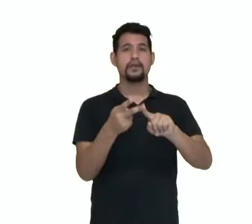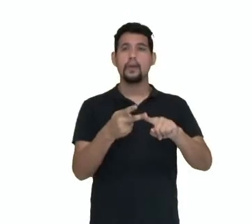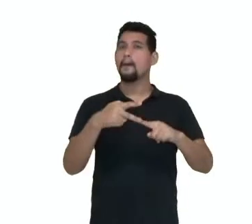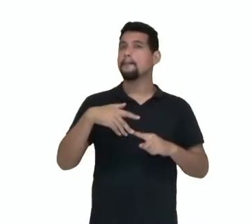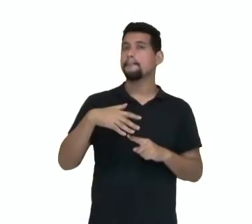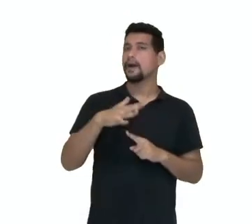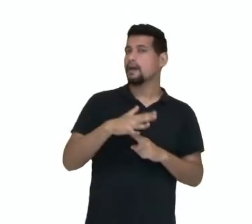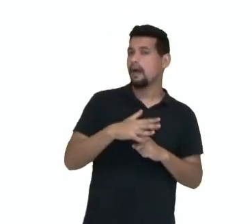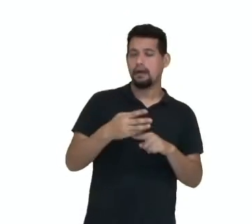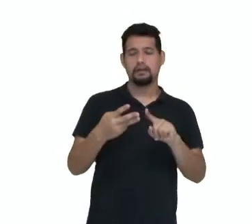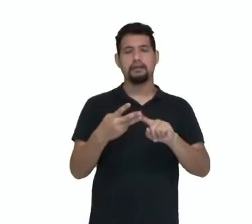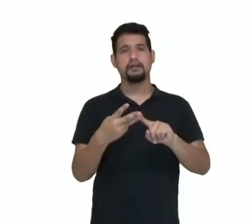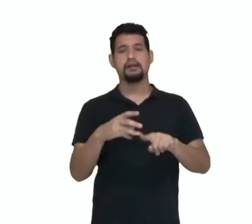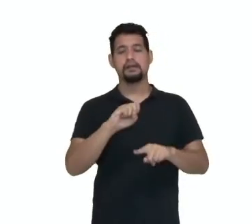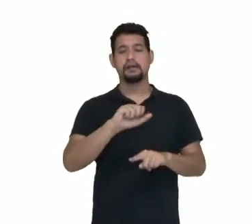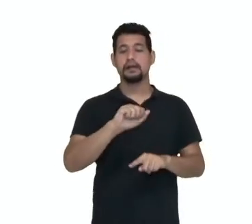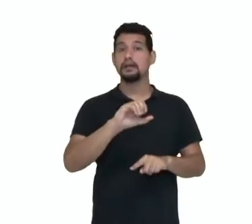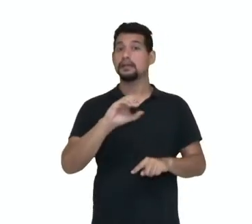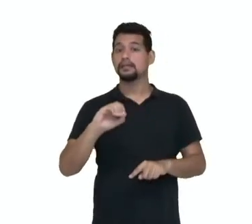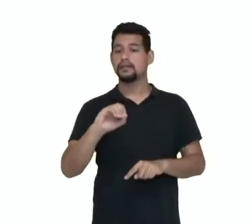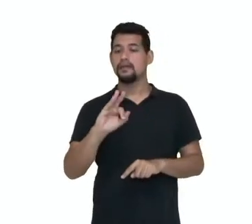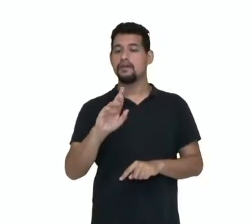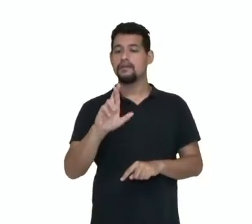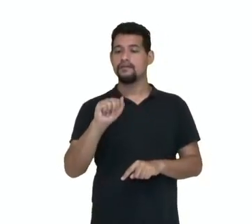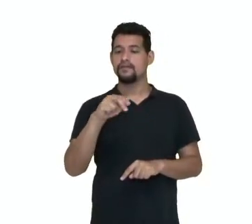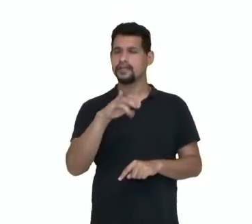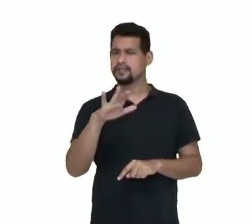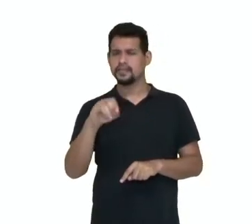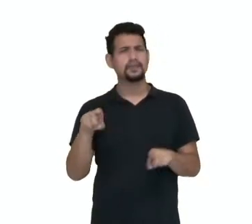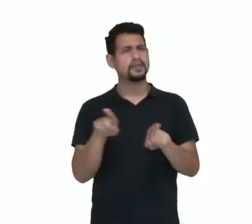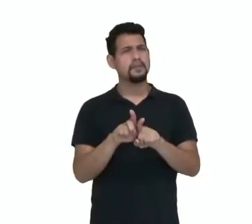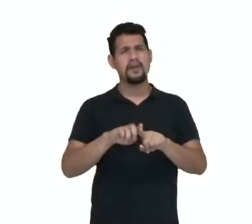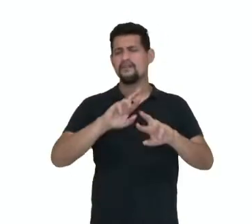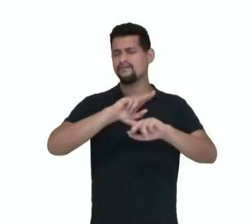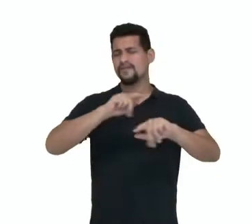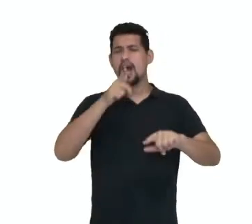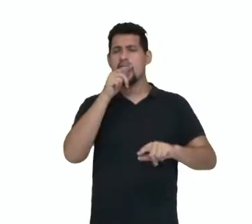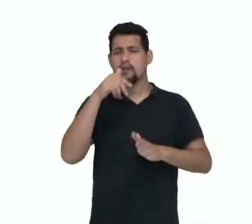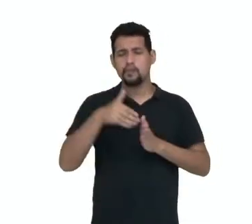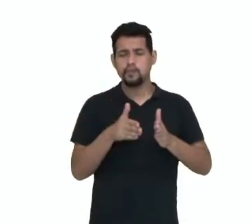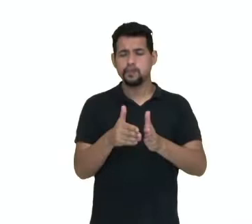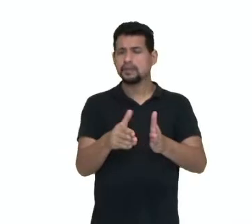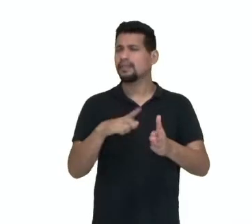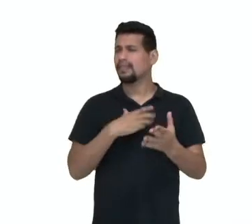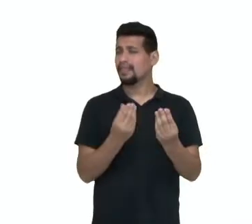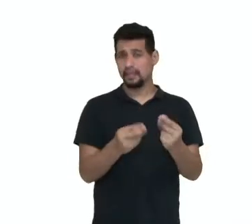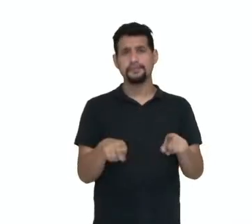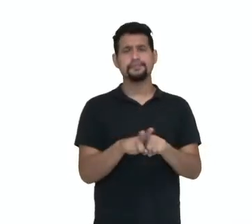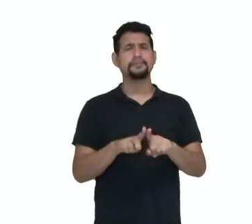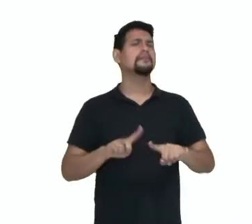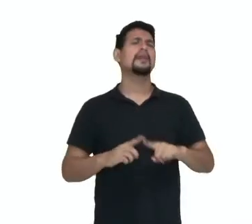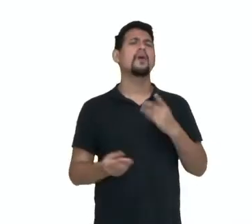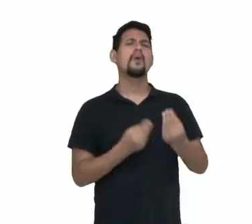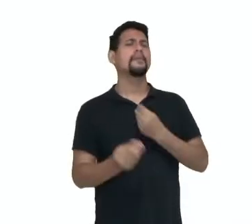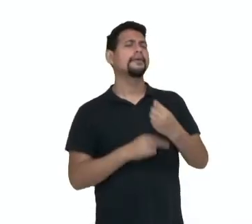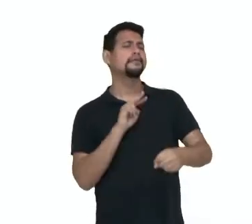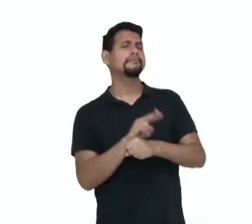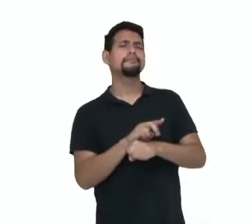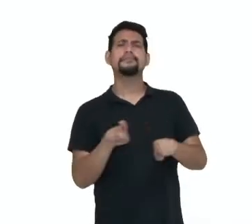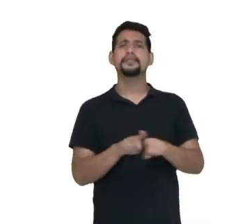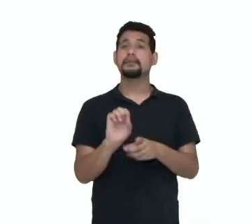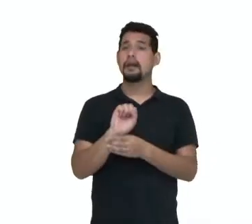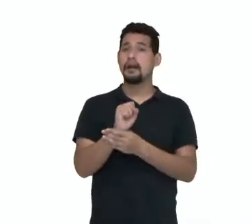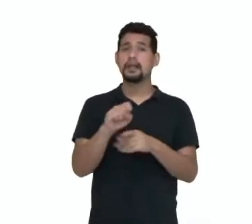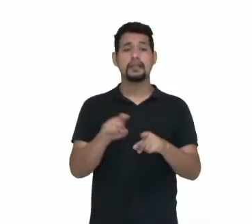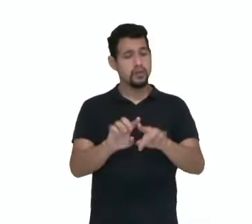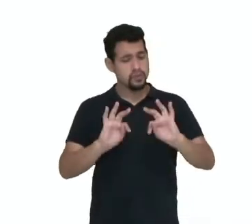Rio Paraná, o Rio Uruguai, também passando aqui. São vários rios que envolvem. Então, como que a gente pode fazer para